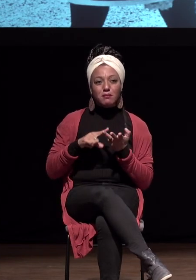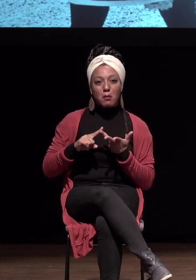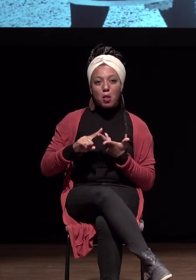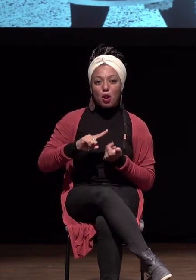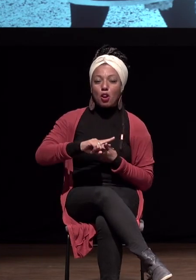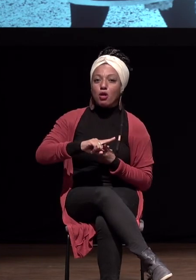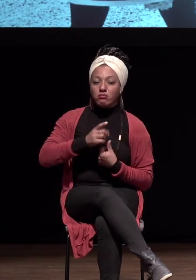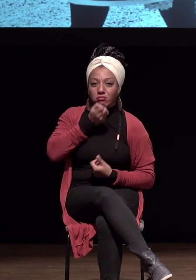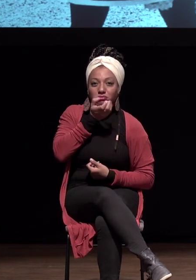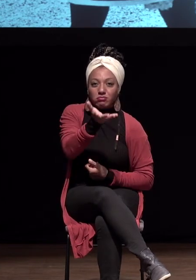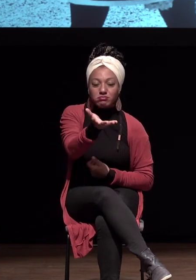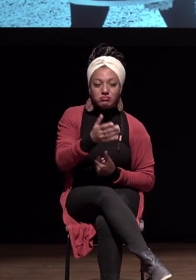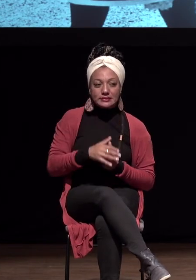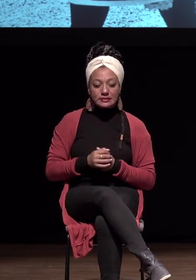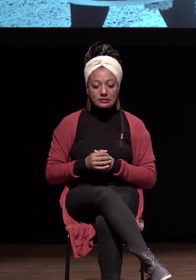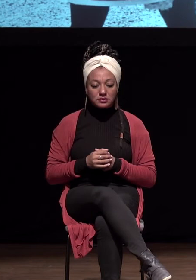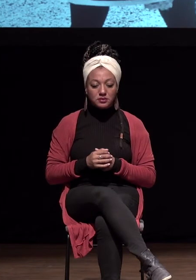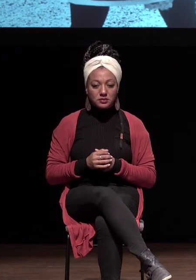aqui.